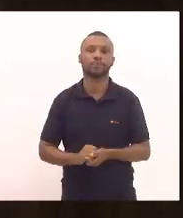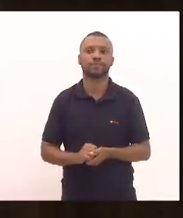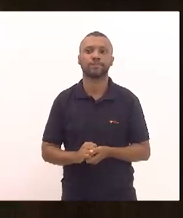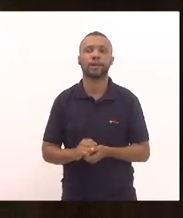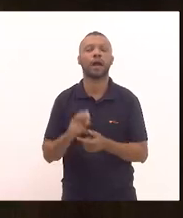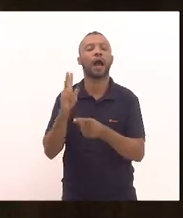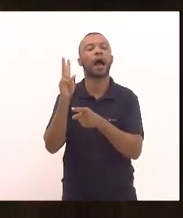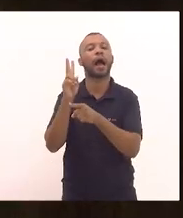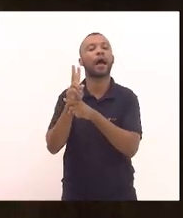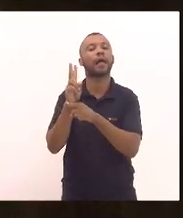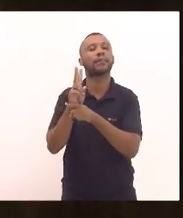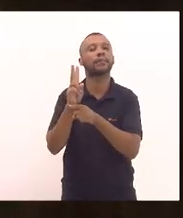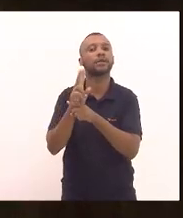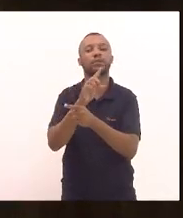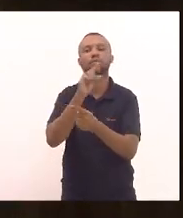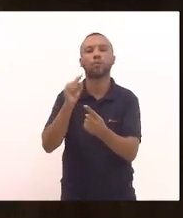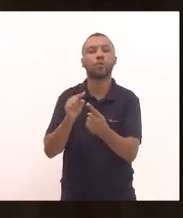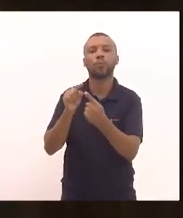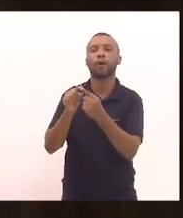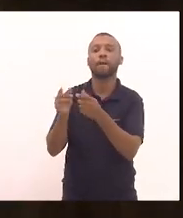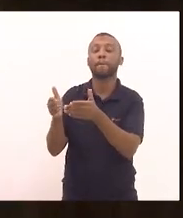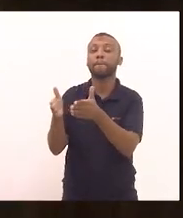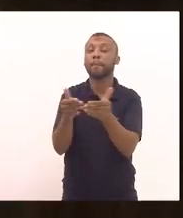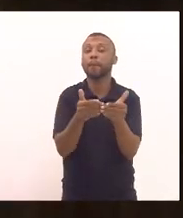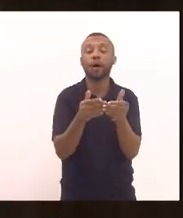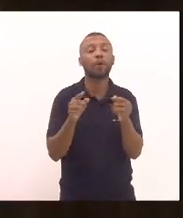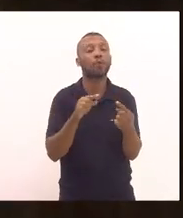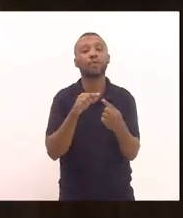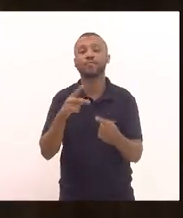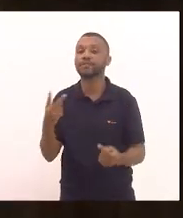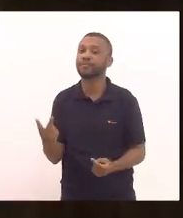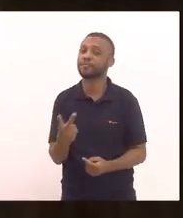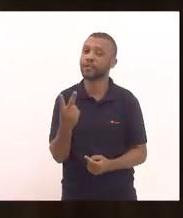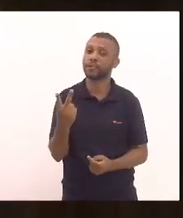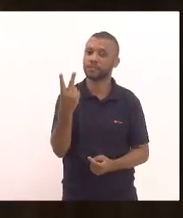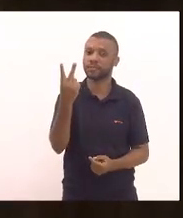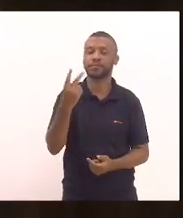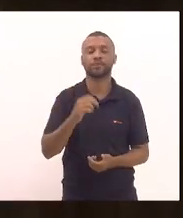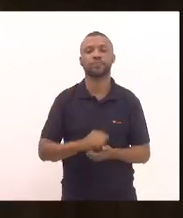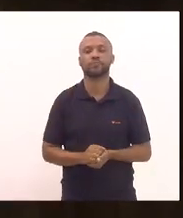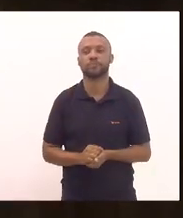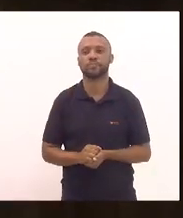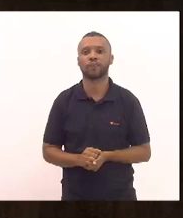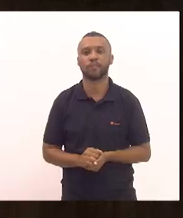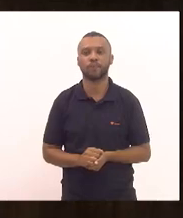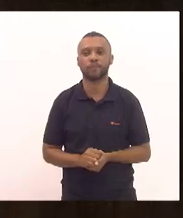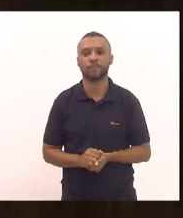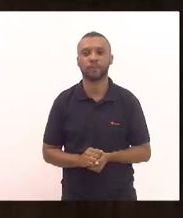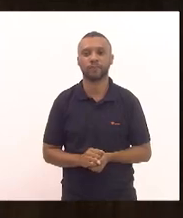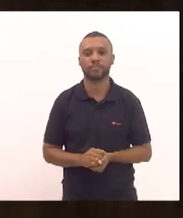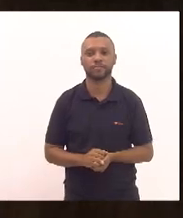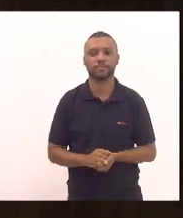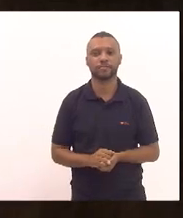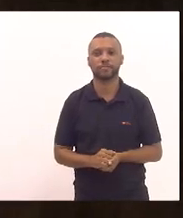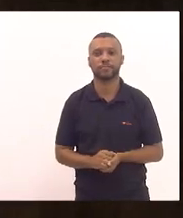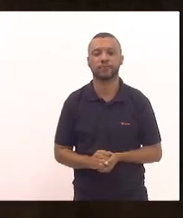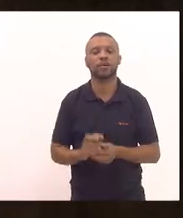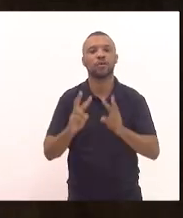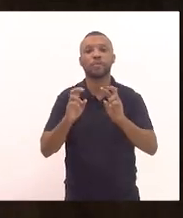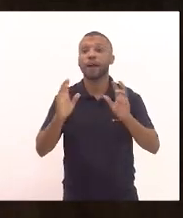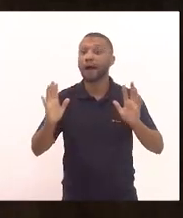atendendo uma demanda de valorização a respeito da festa de São